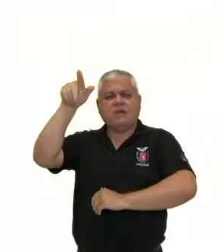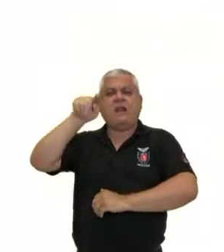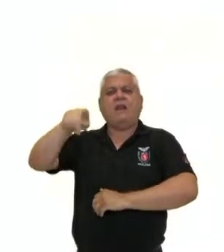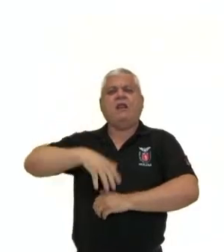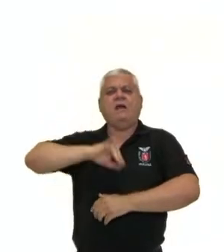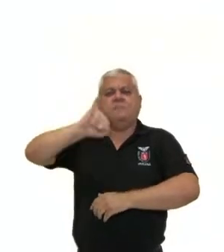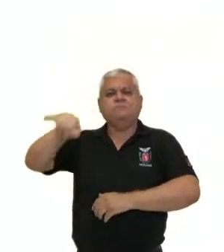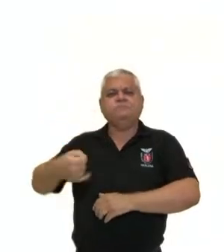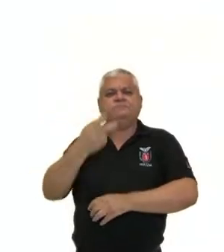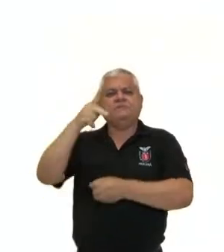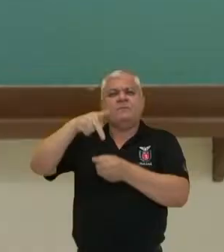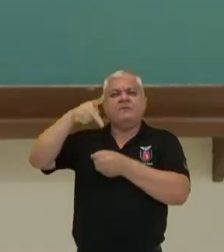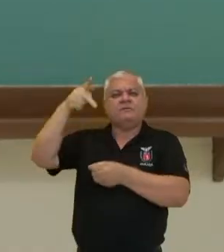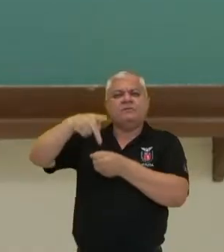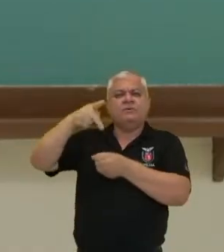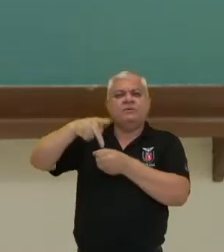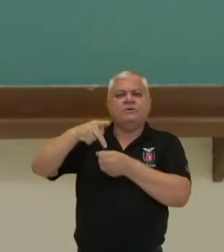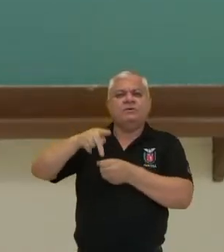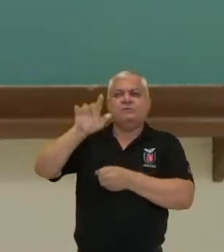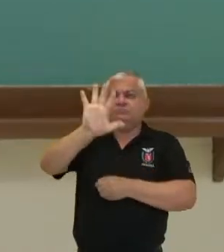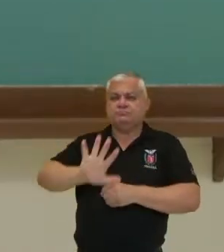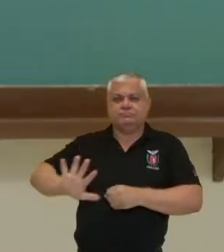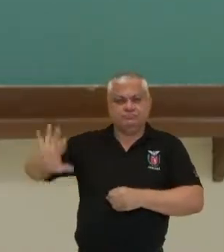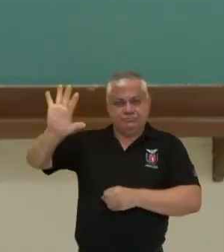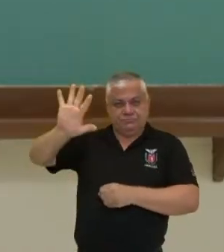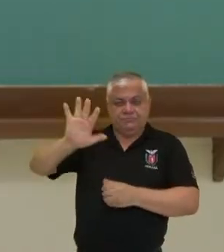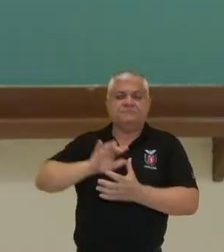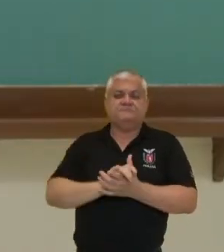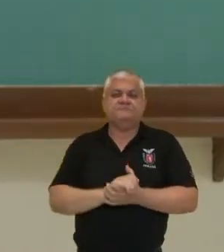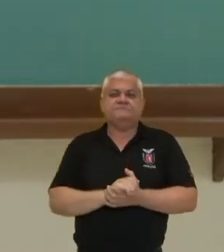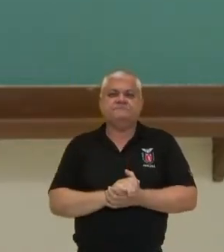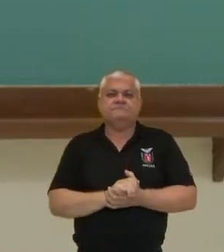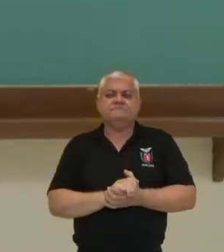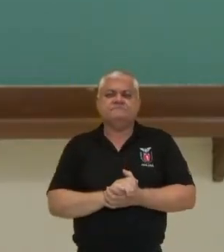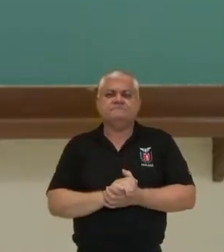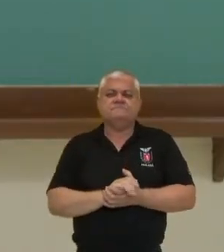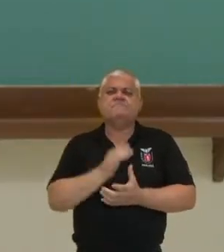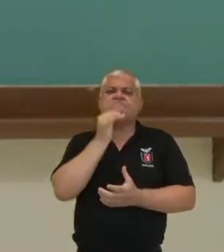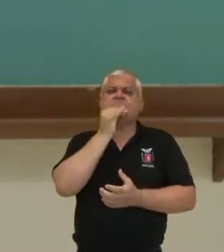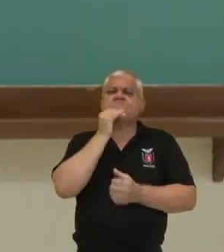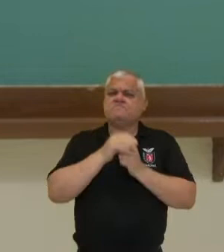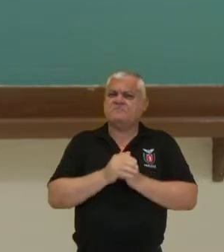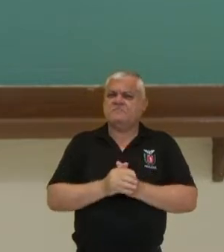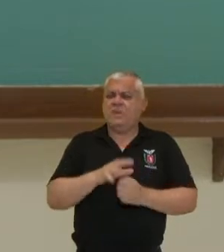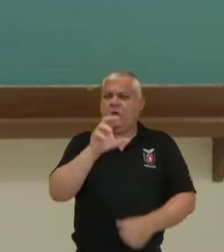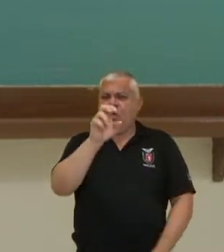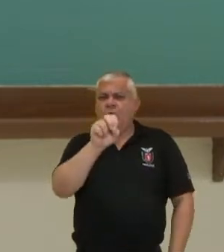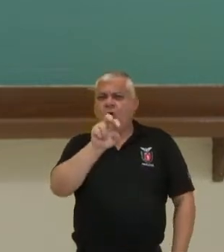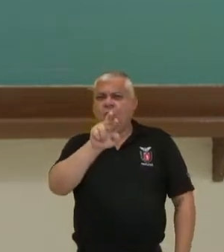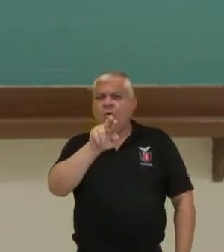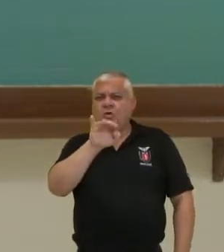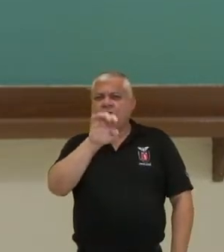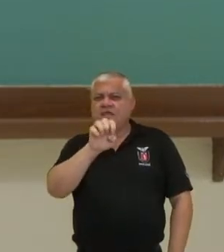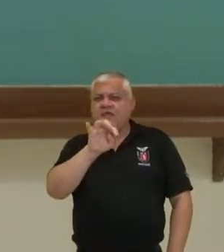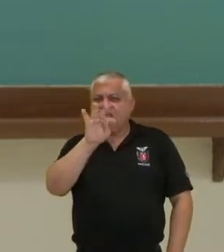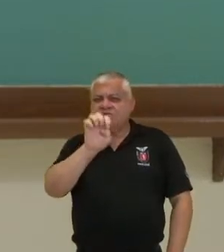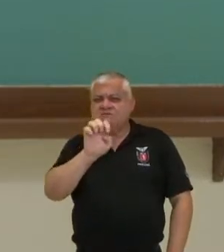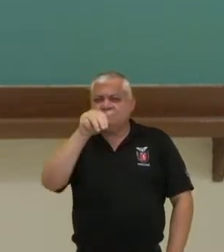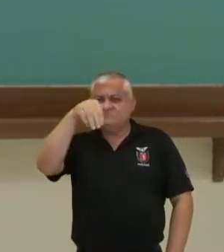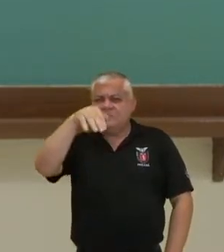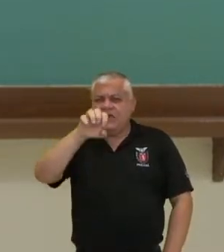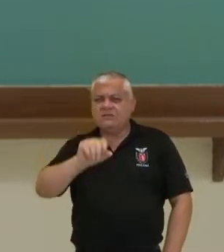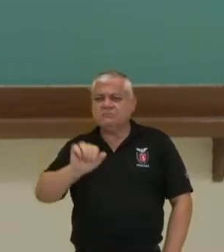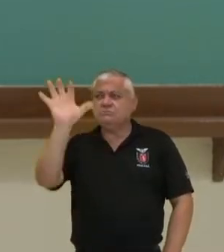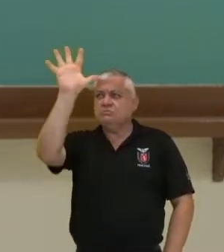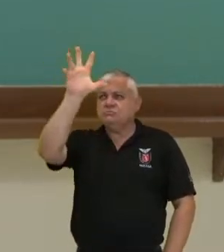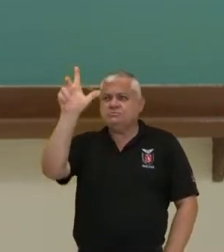EA produção de petróleo na região quando nós falamos do Oriente Médio interessante pensar aqui além de já ser um